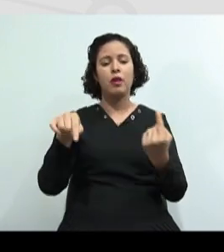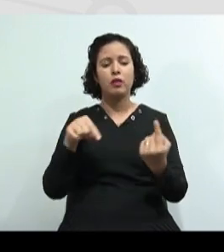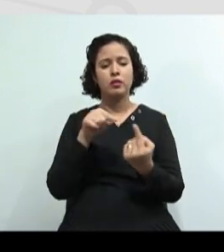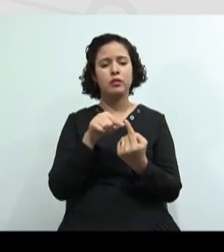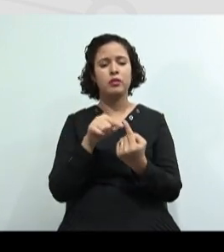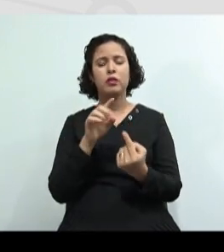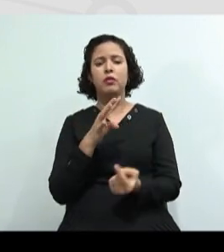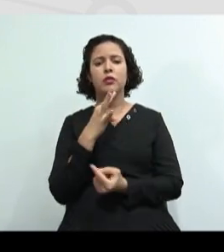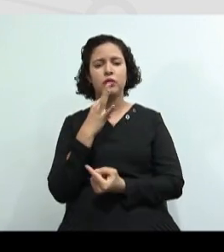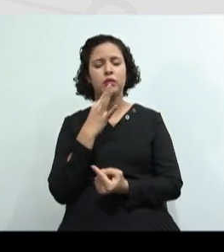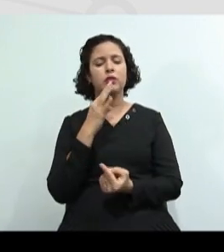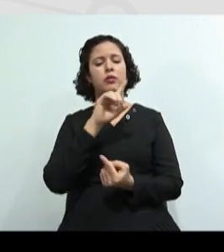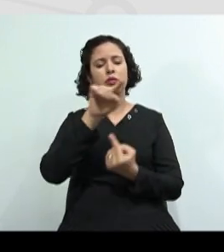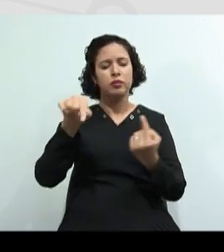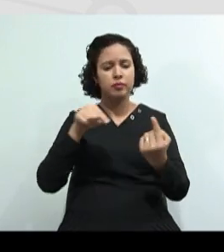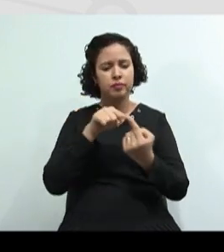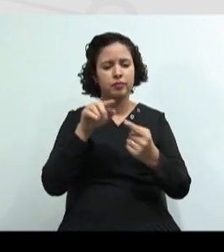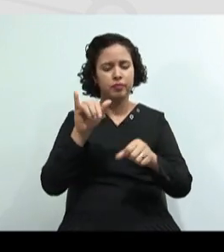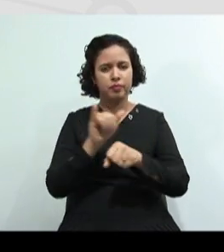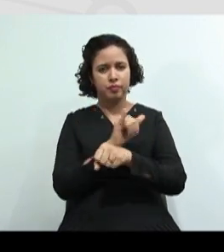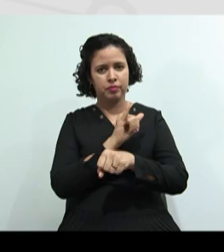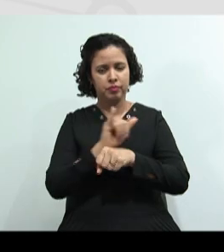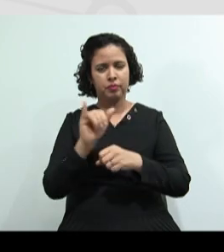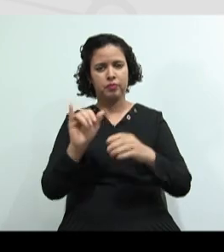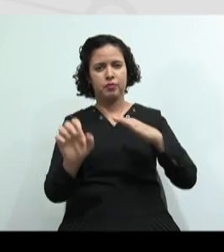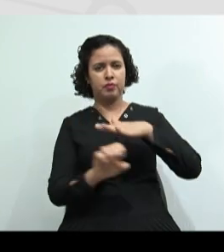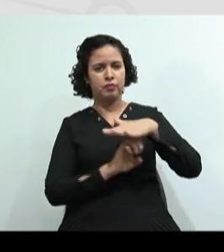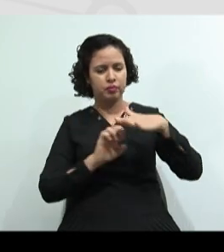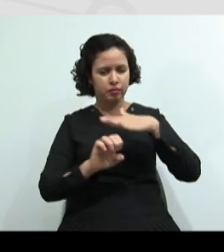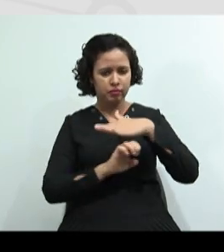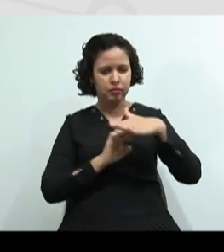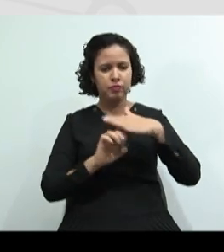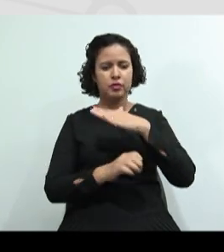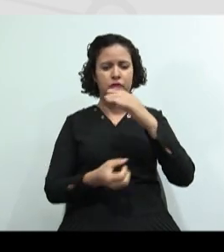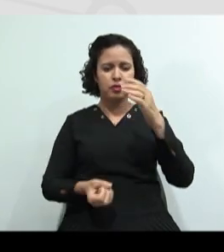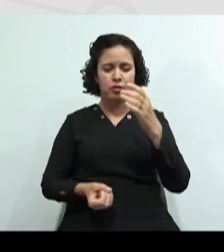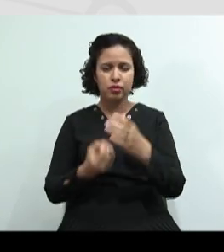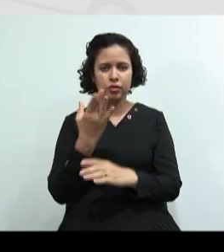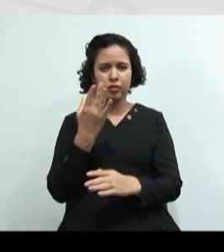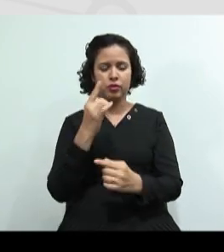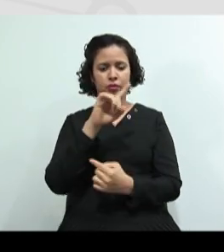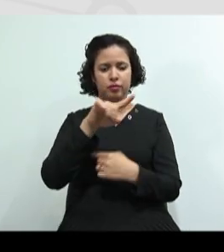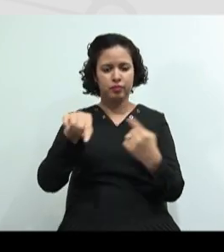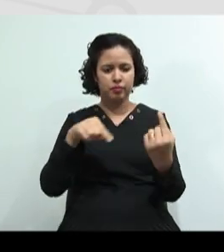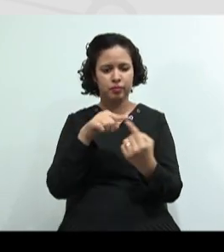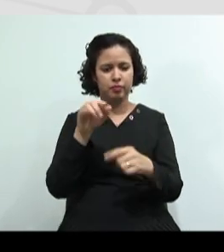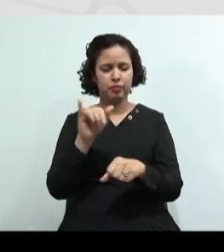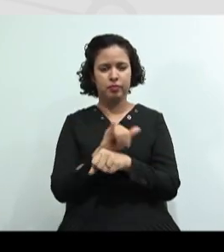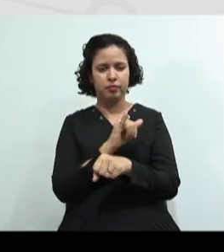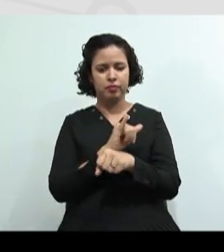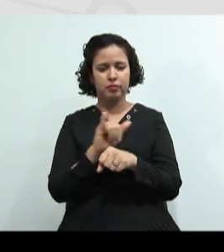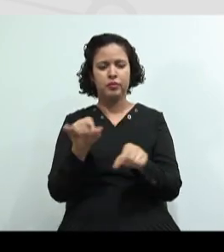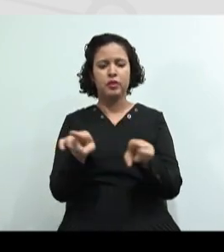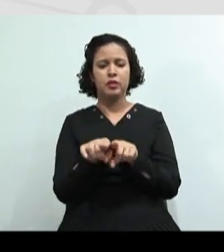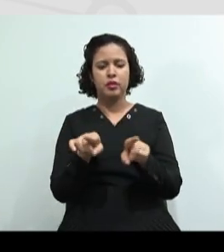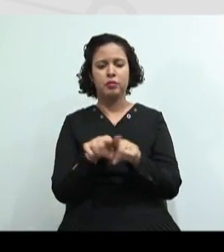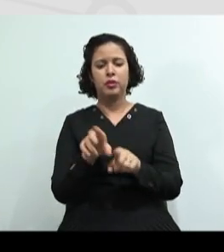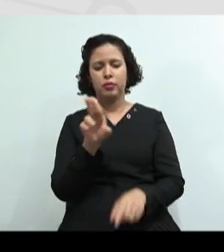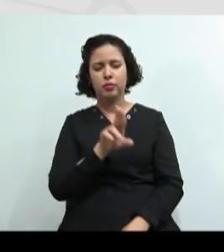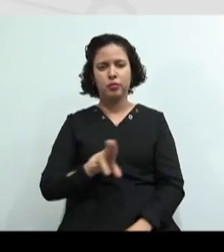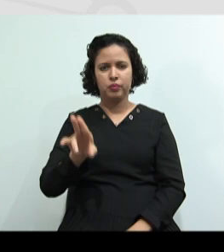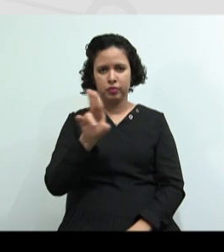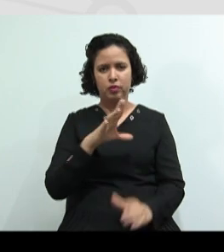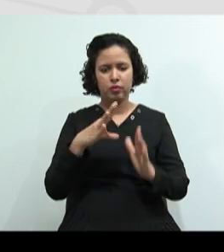É reconhecer os objetivos e estratégias organizacionais, construir os objetivos e estratégias e também aplicar aí